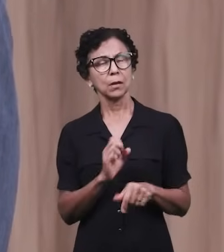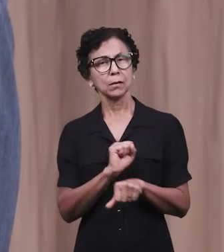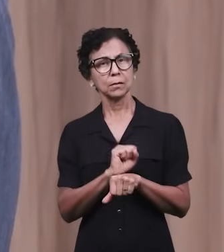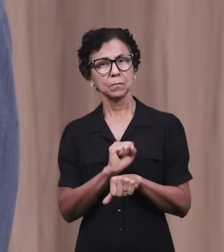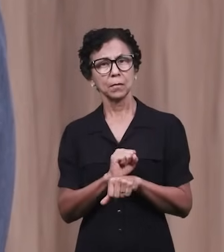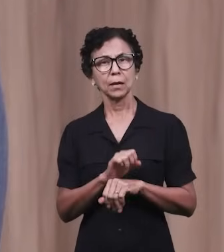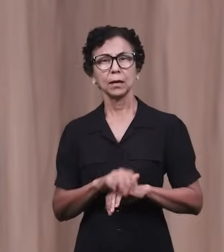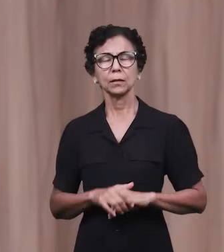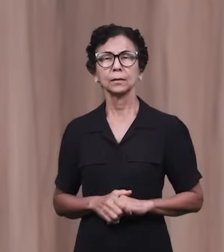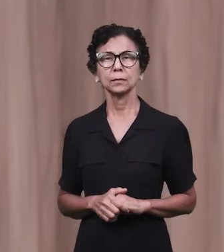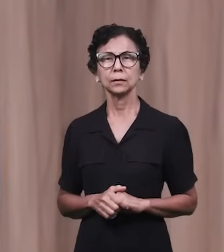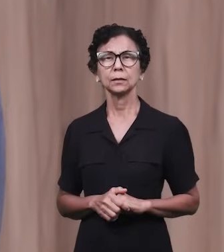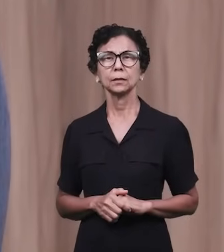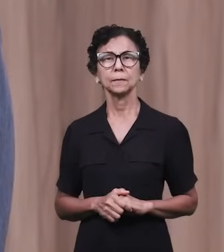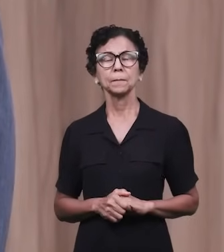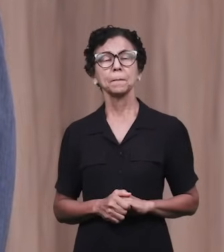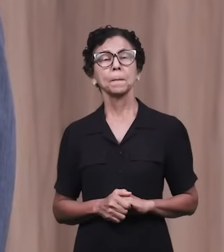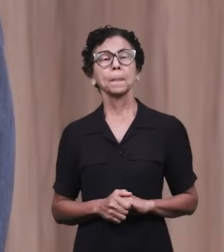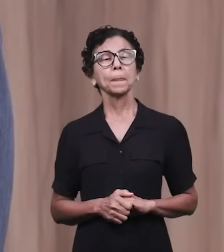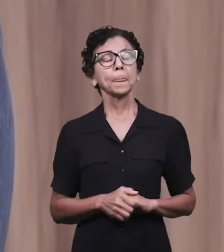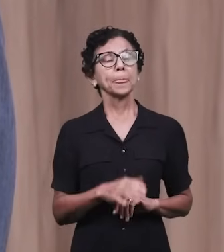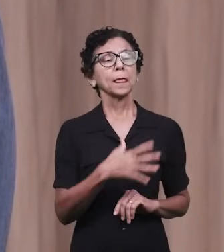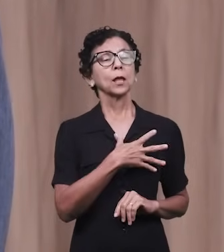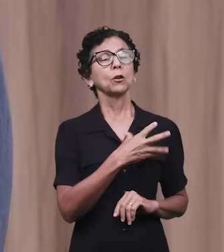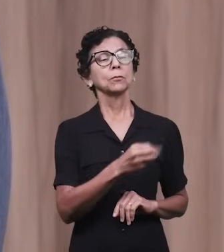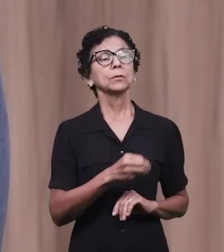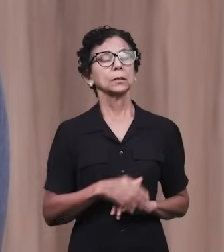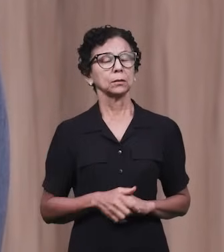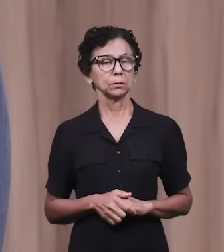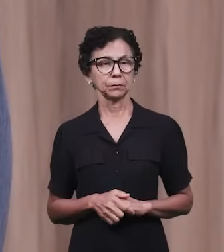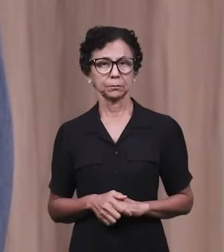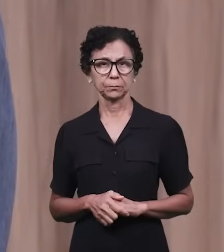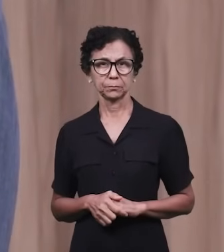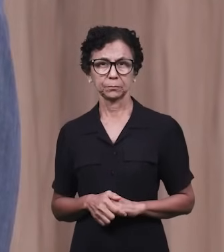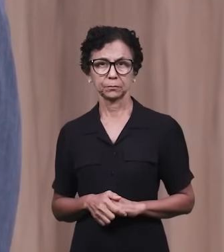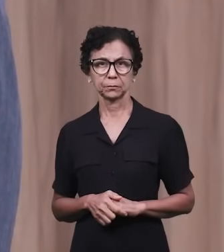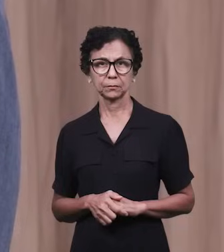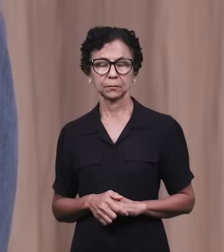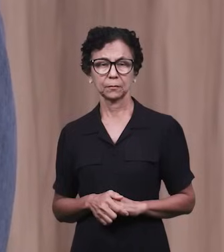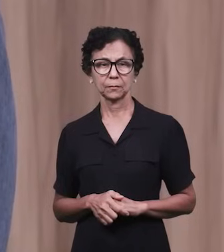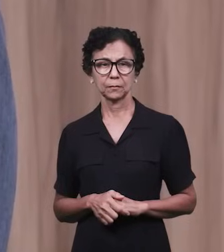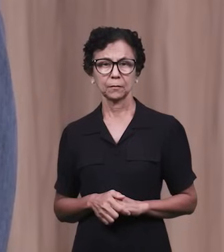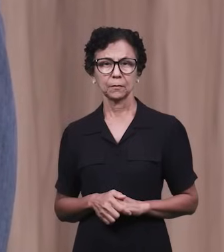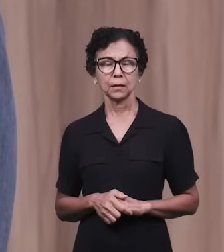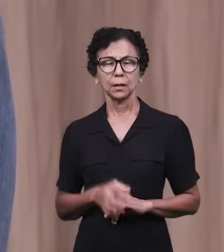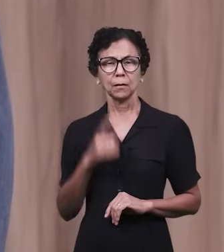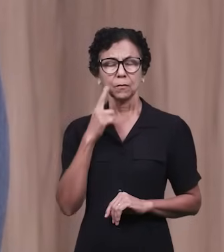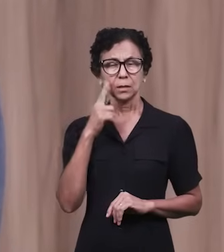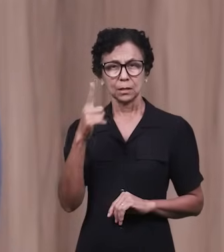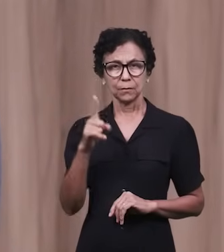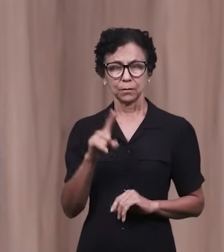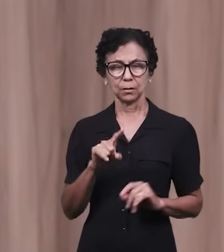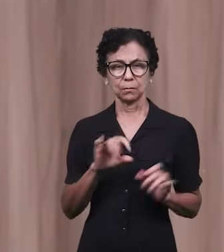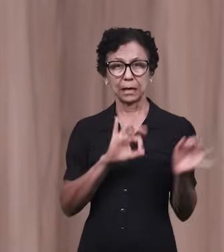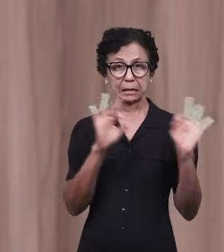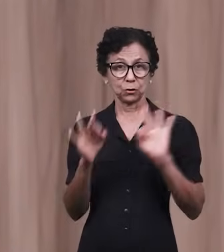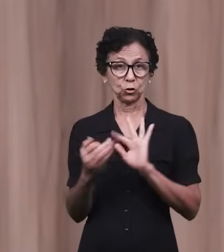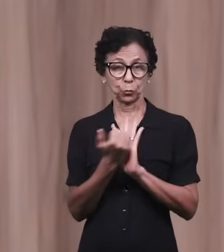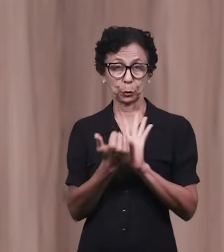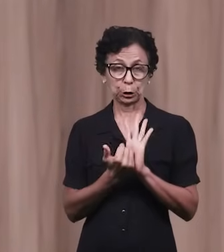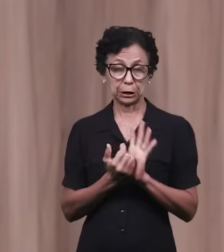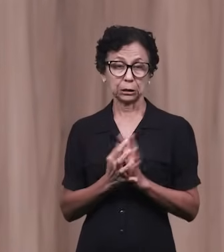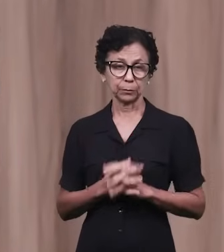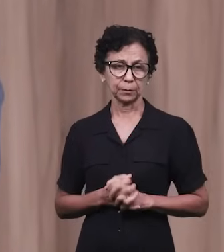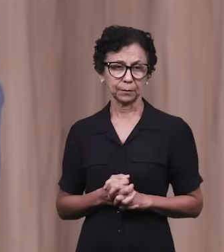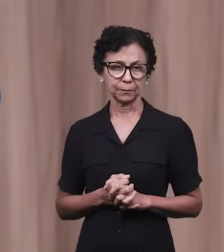né? Discute, o que você tem a dizer sobre isso? Parou, assiste novamente, olha, se já escolheu seu curso, vamos dessa forma, aquilo que o